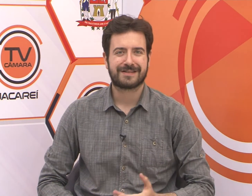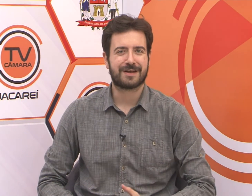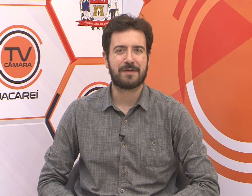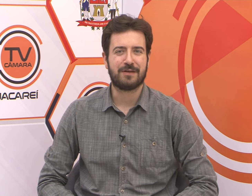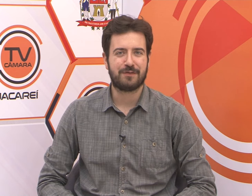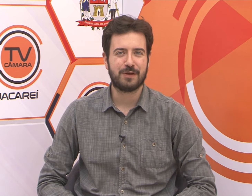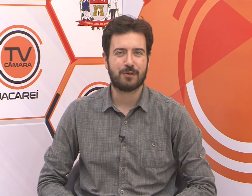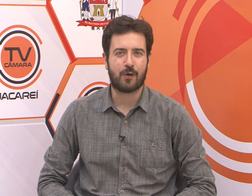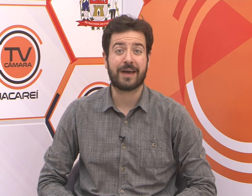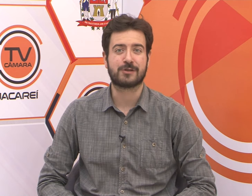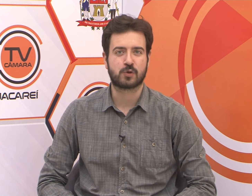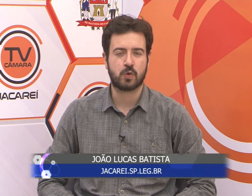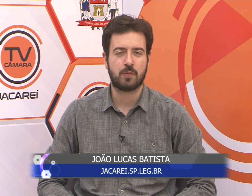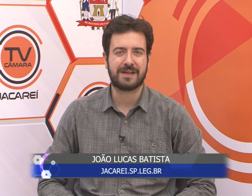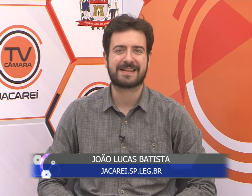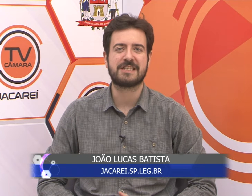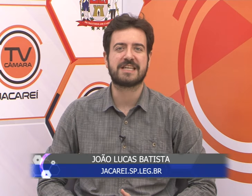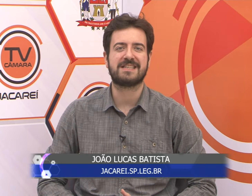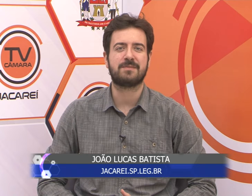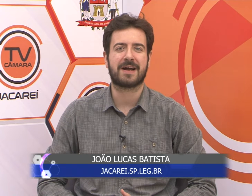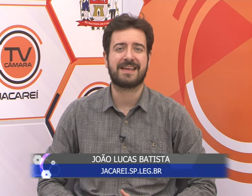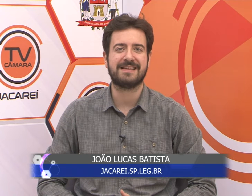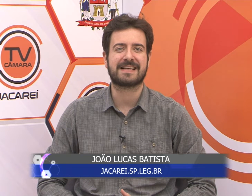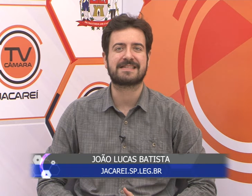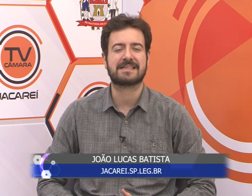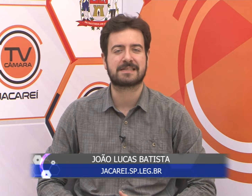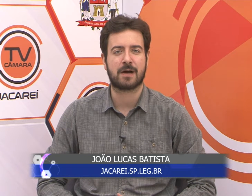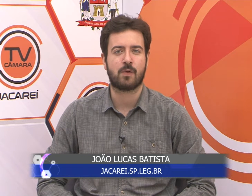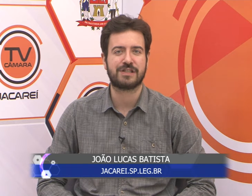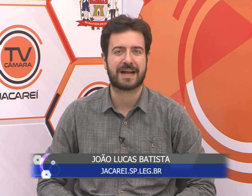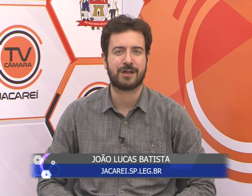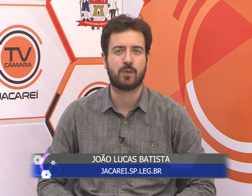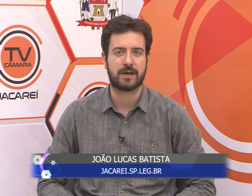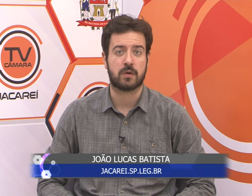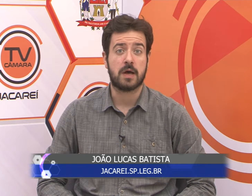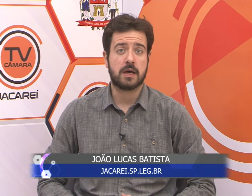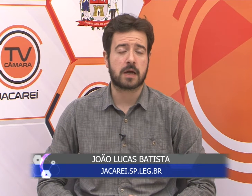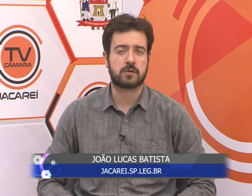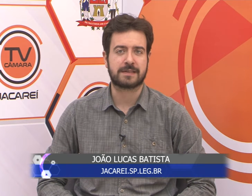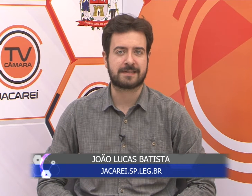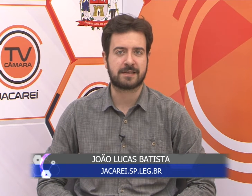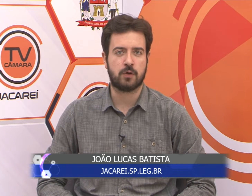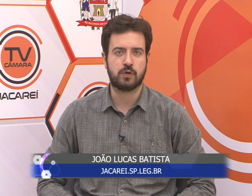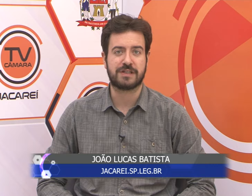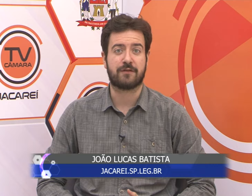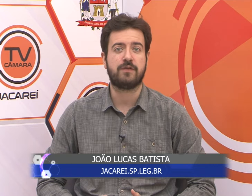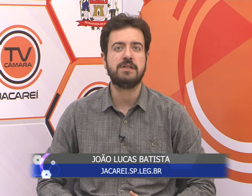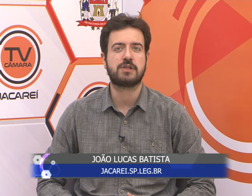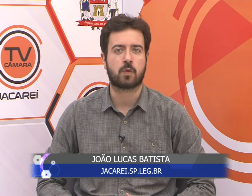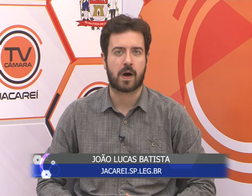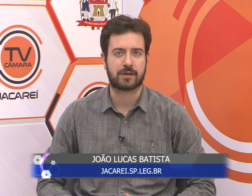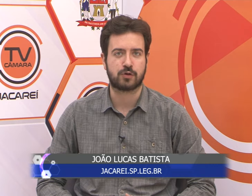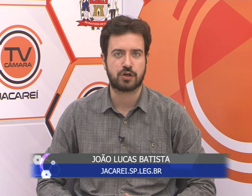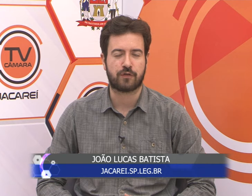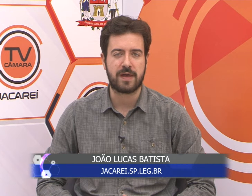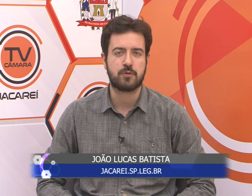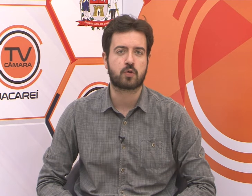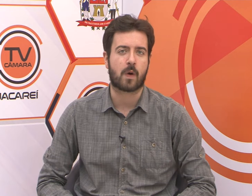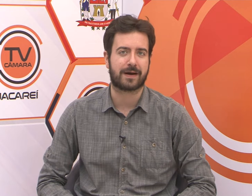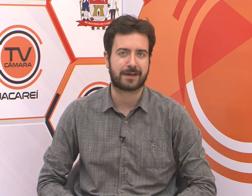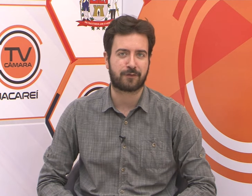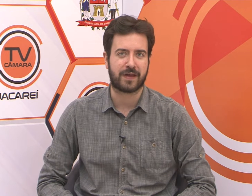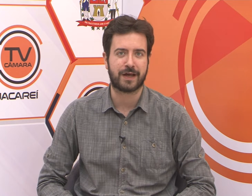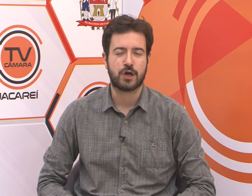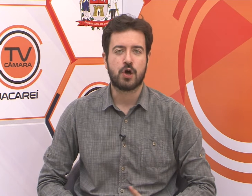Olá, seja bem-vindo ao resumo da 35ª sessão ordinária do ano, que aconteceu no dia 24 de